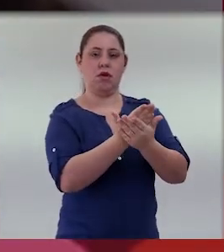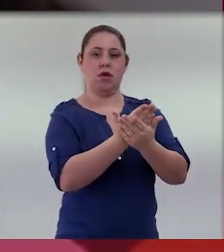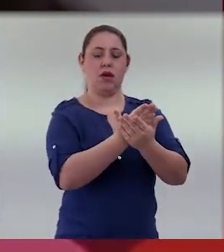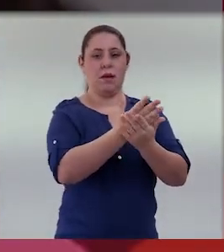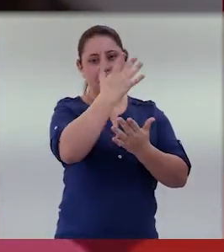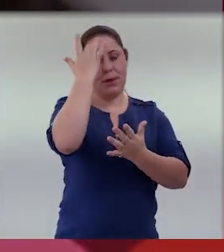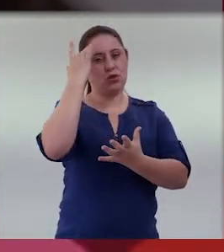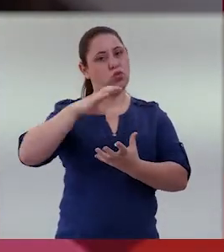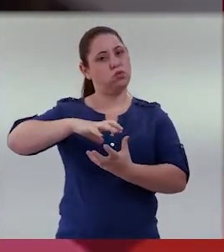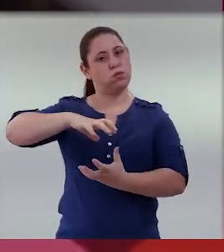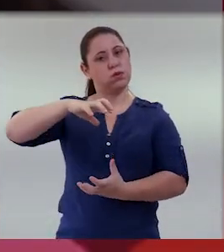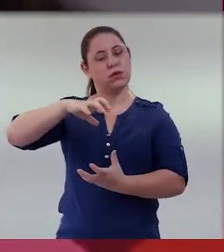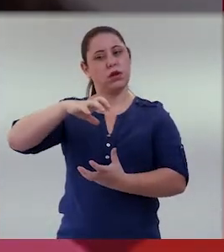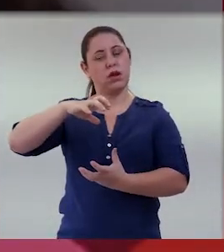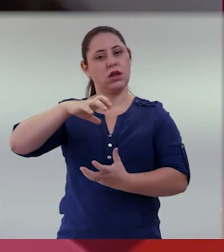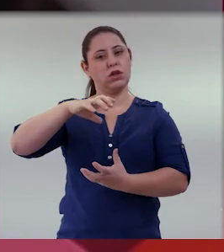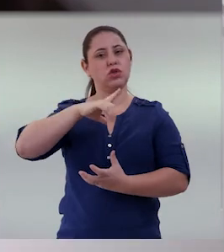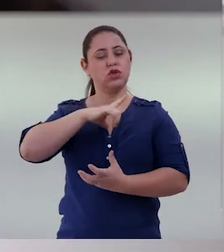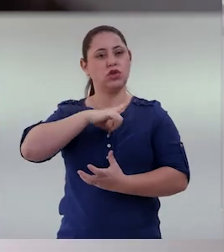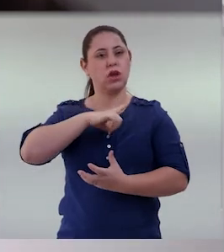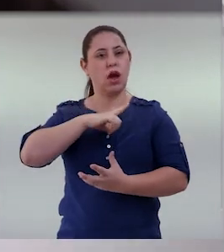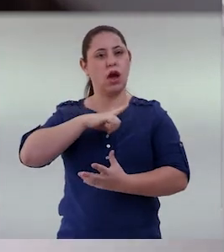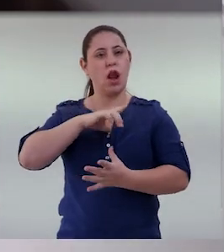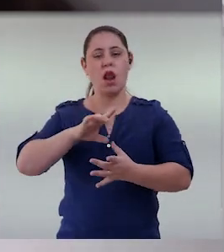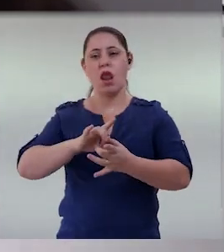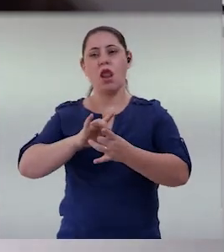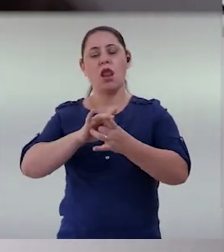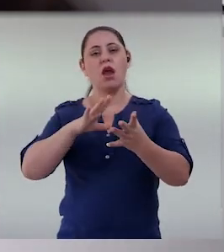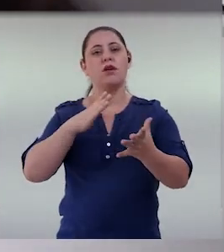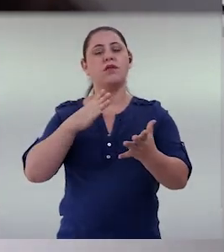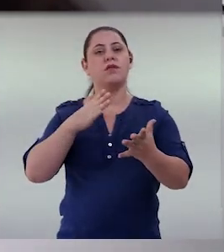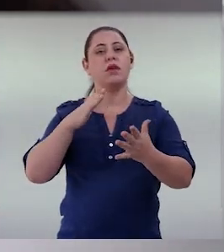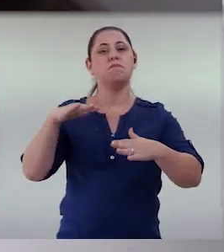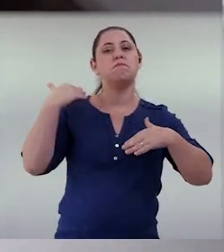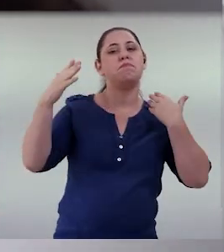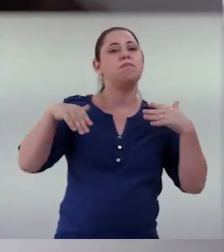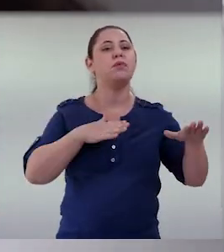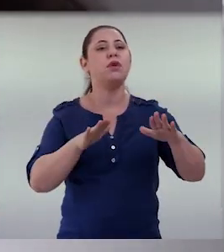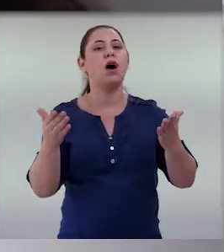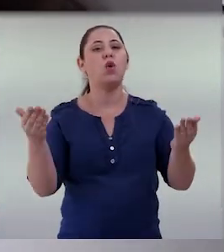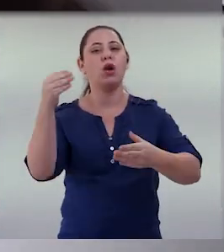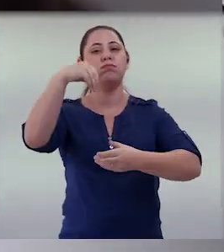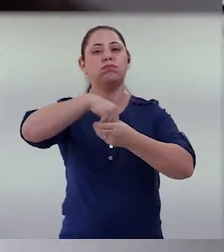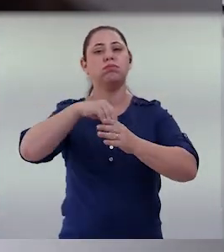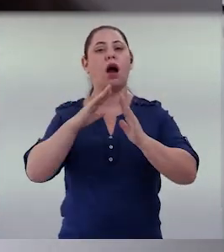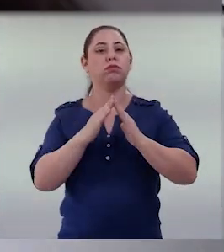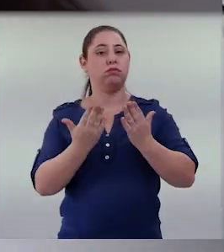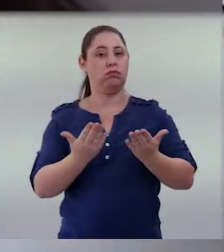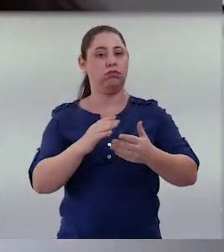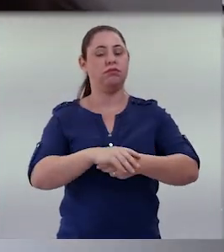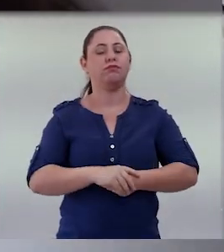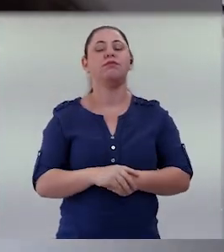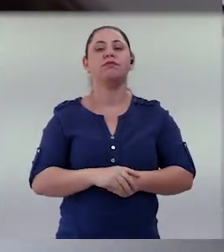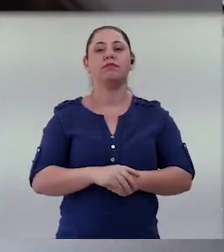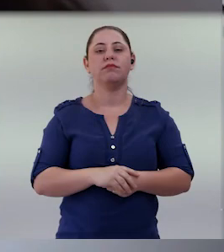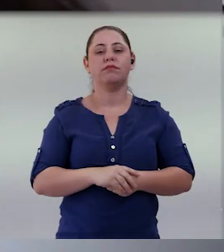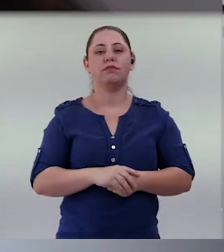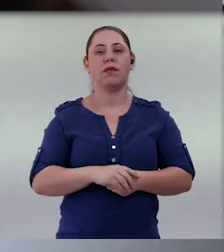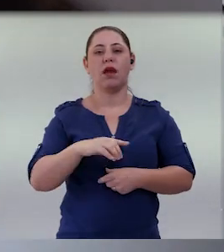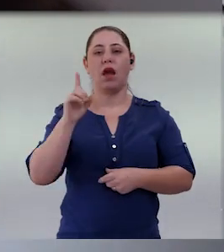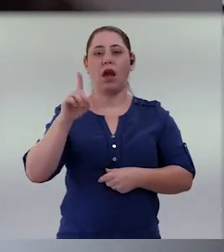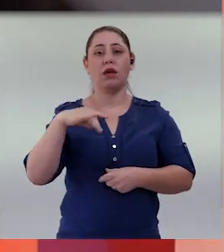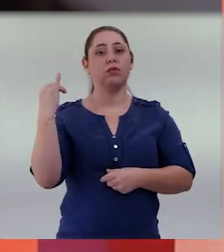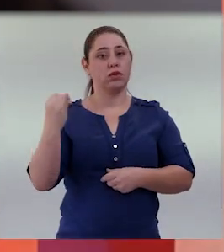estão mais, os idosos que tinham essa locomoção um pouco mais liberada e estão presos dentro de casa, como